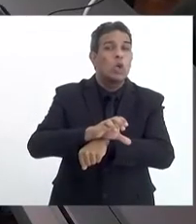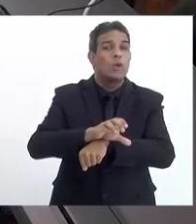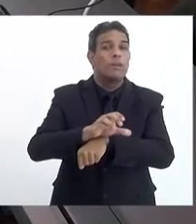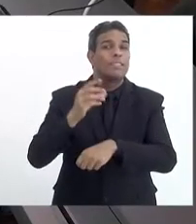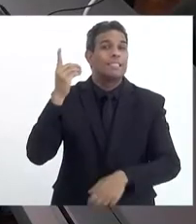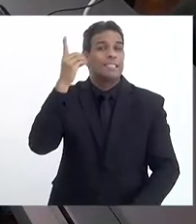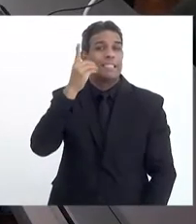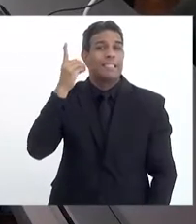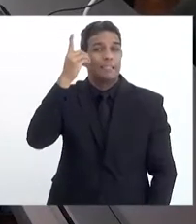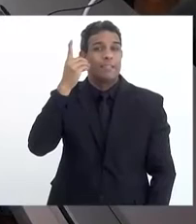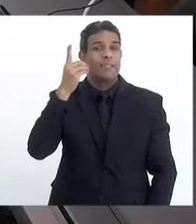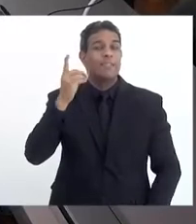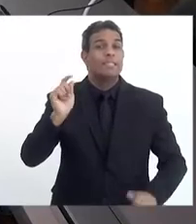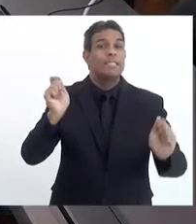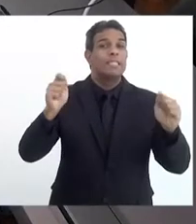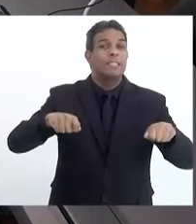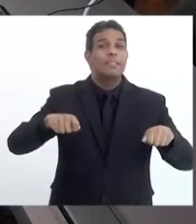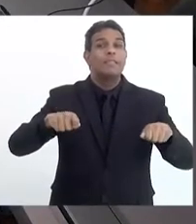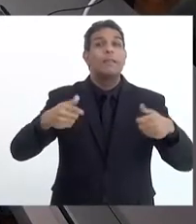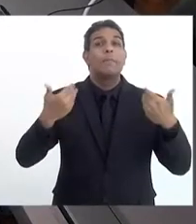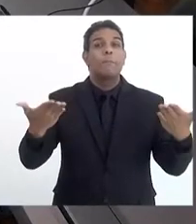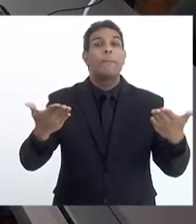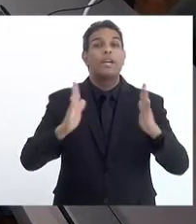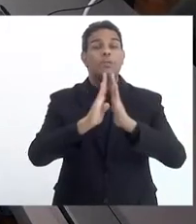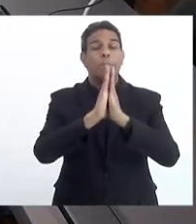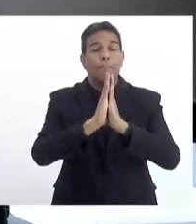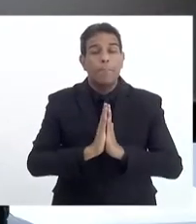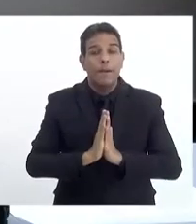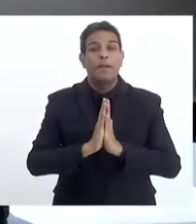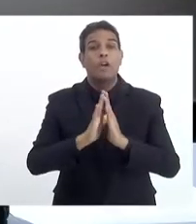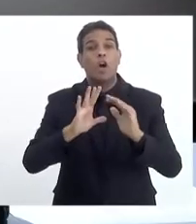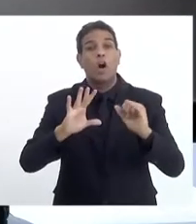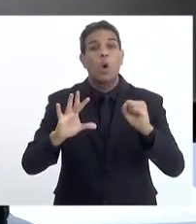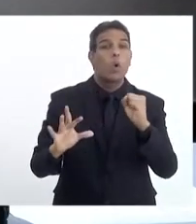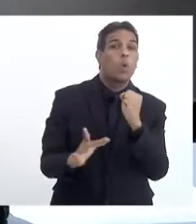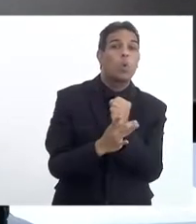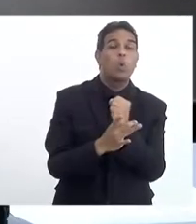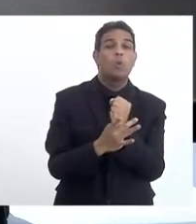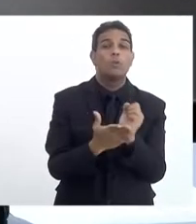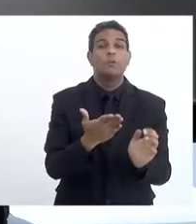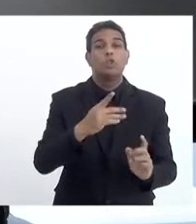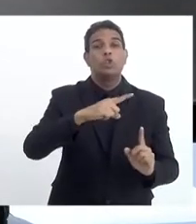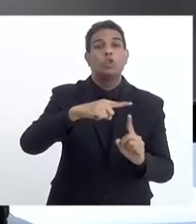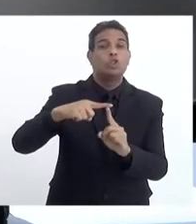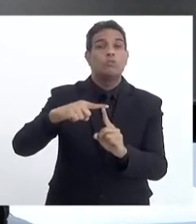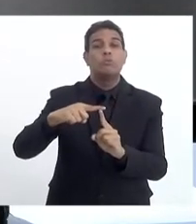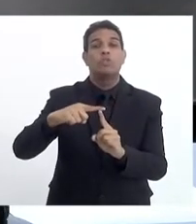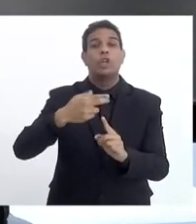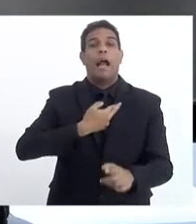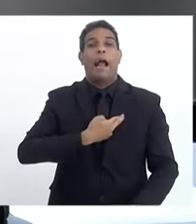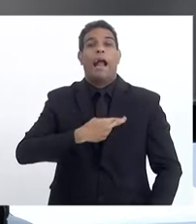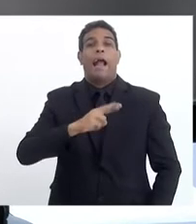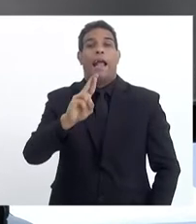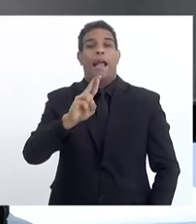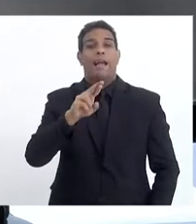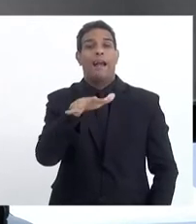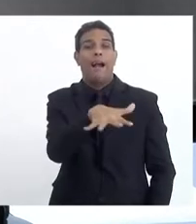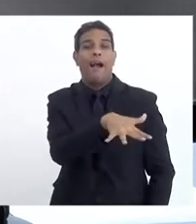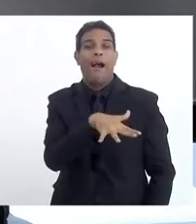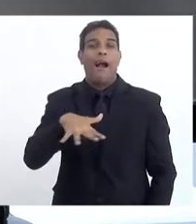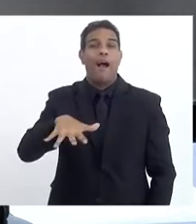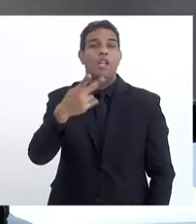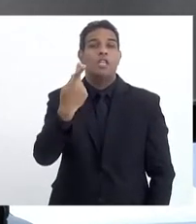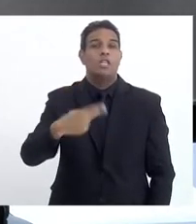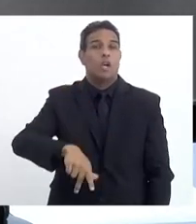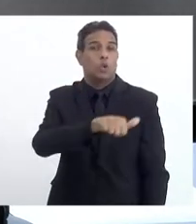botou. Assegura a inviolabilidade de culto. A proteção das crenças religiosas estabelece a sanção ao ultraje a culto do âmbito do Estado do Rio de